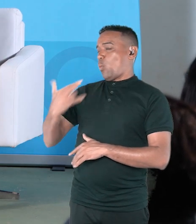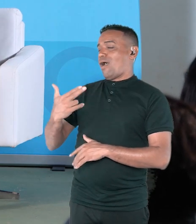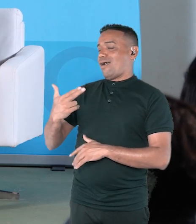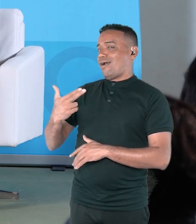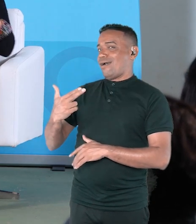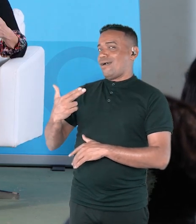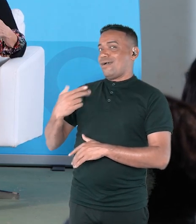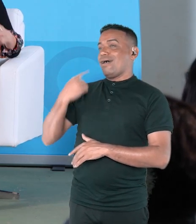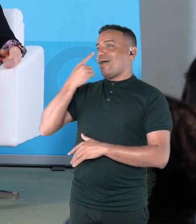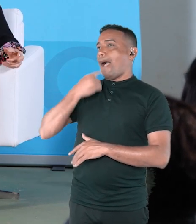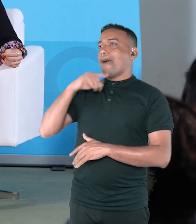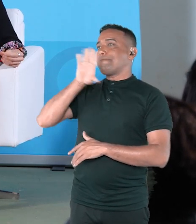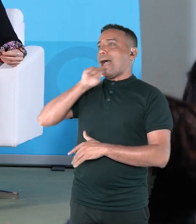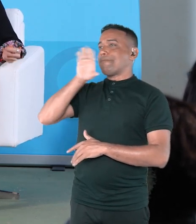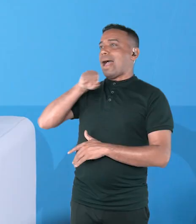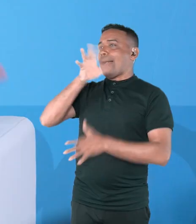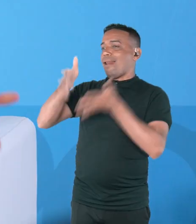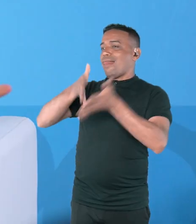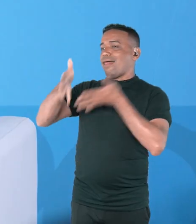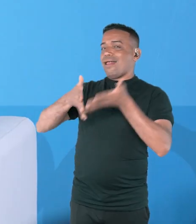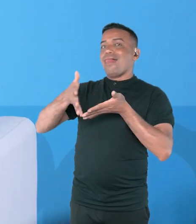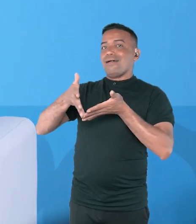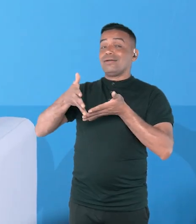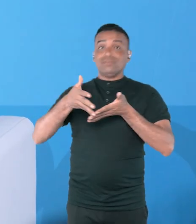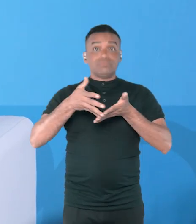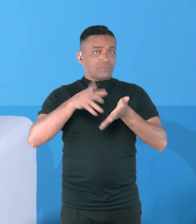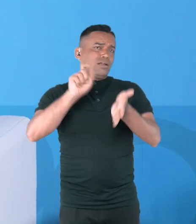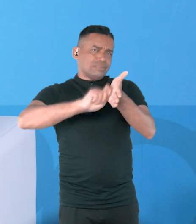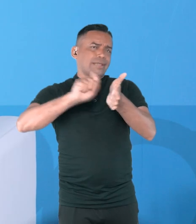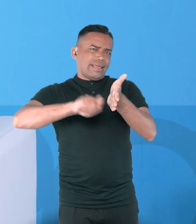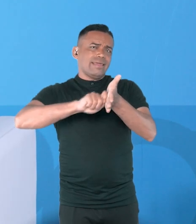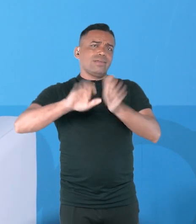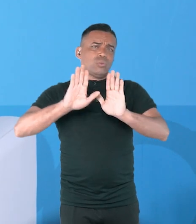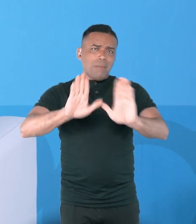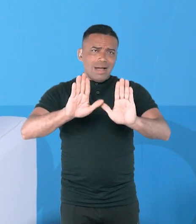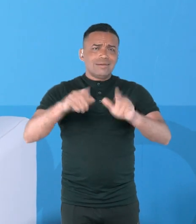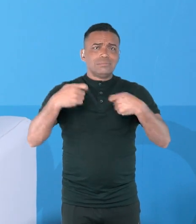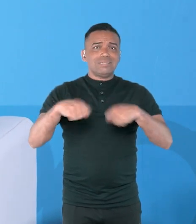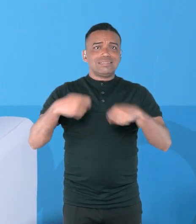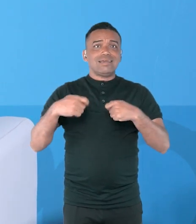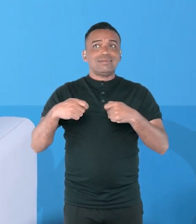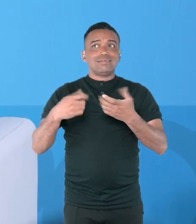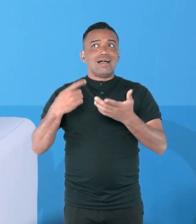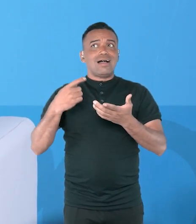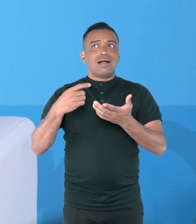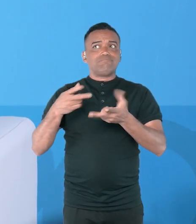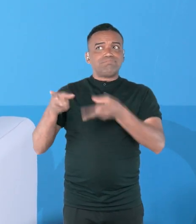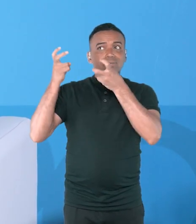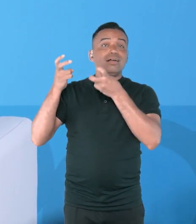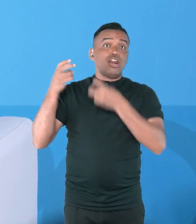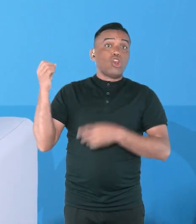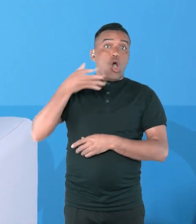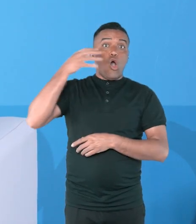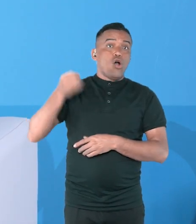É isso que eu falei, eu escrevi na boca. E eu preciso escrever, está escrito, mas ele tem que ser atualizado